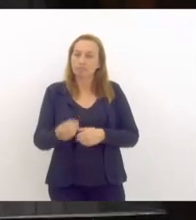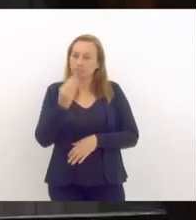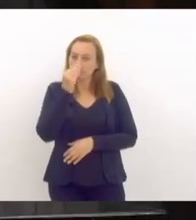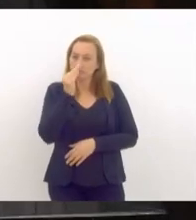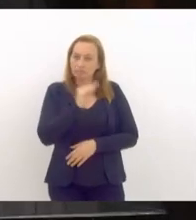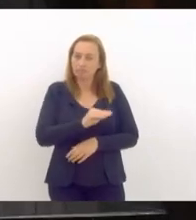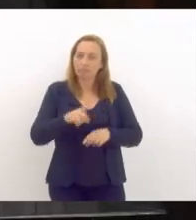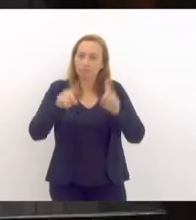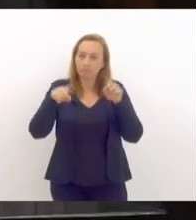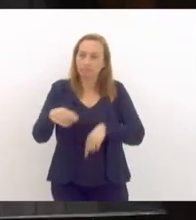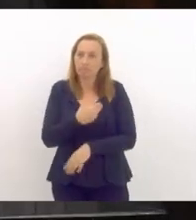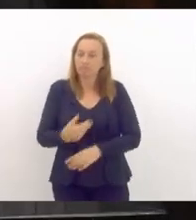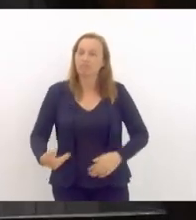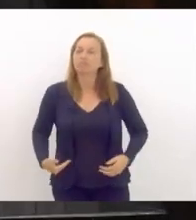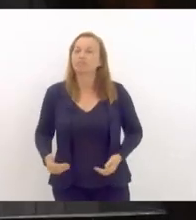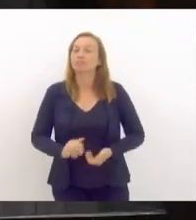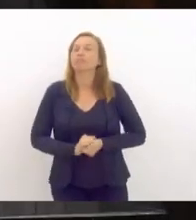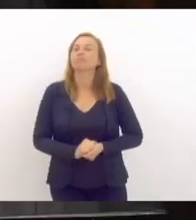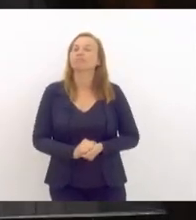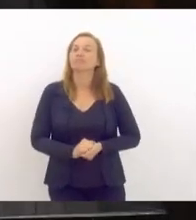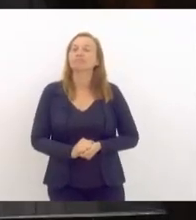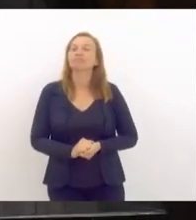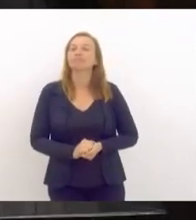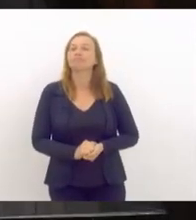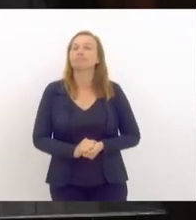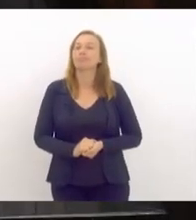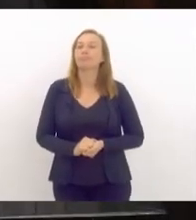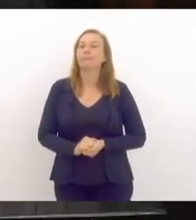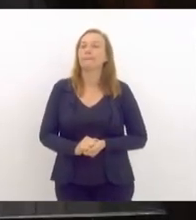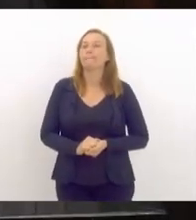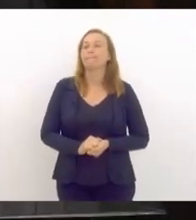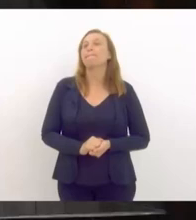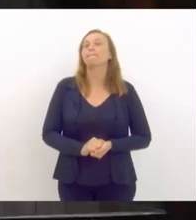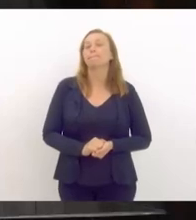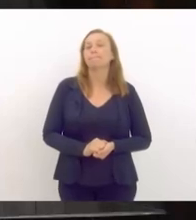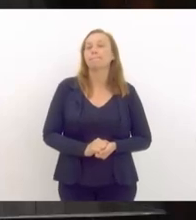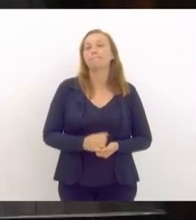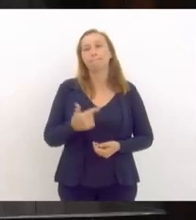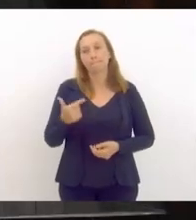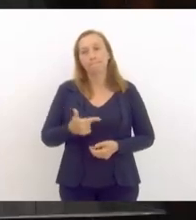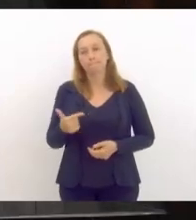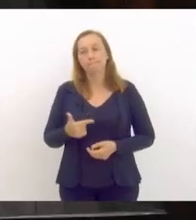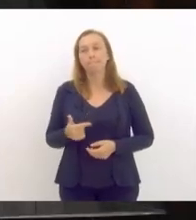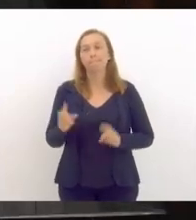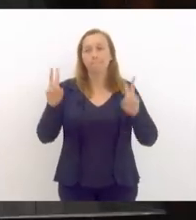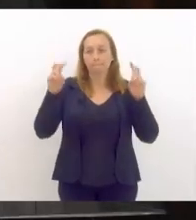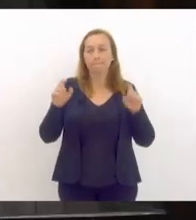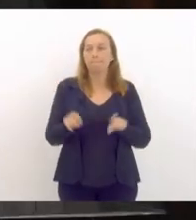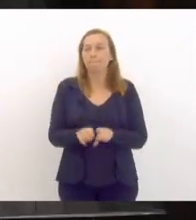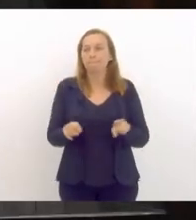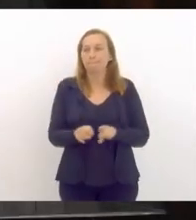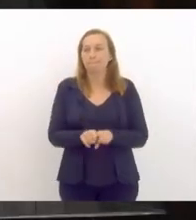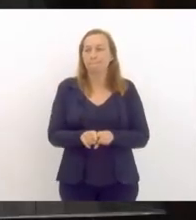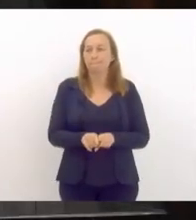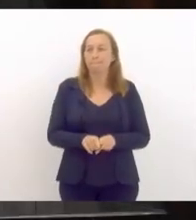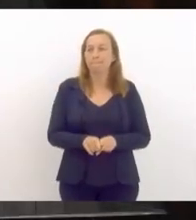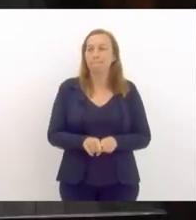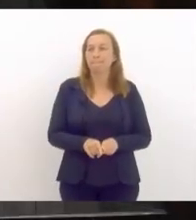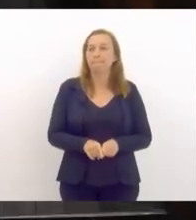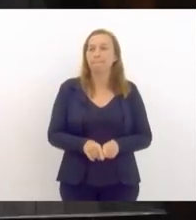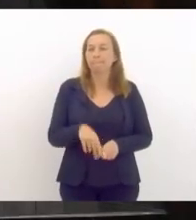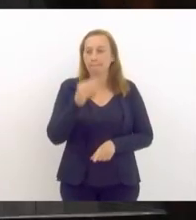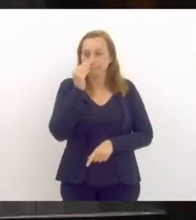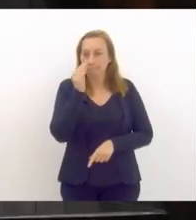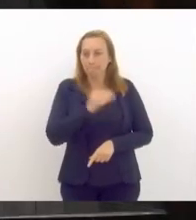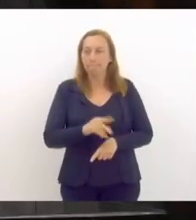o servidor público aliás E aí a segunda questão que me traz nessa Tribuna para falar de maus tratos